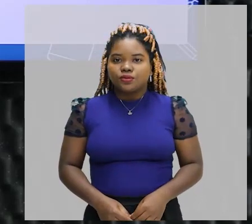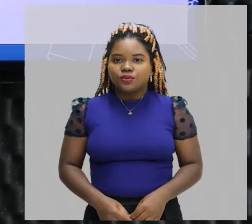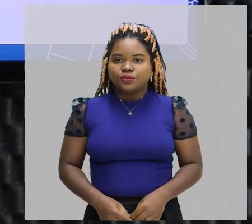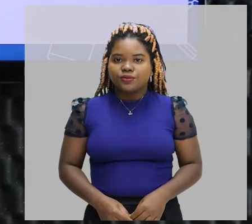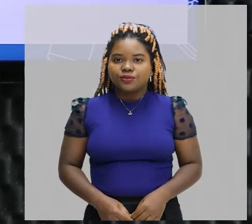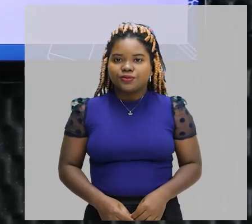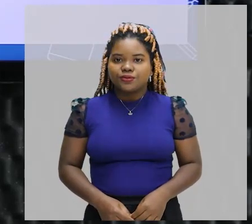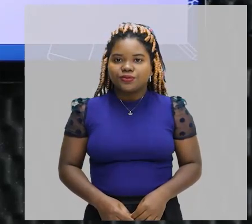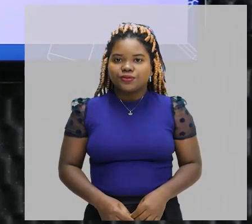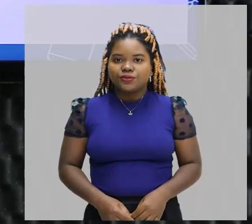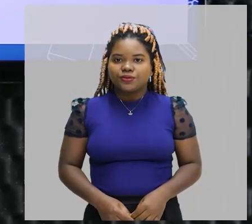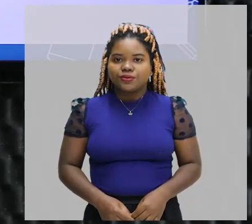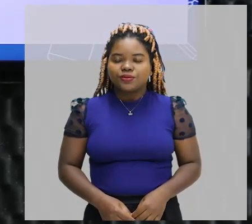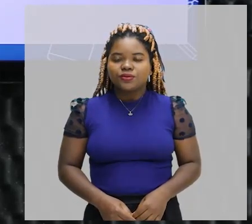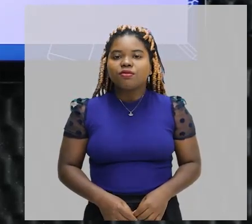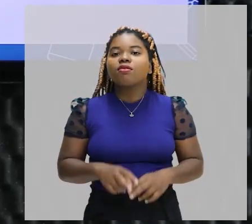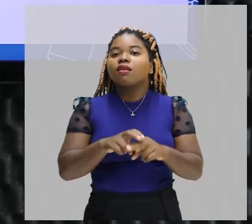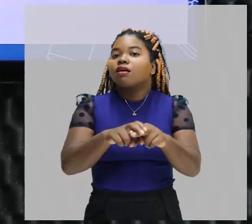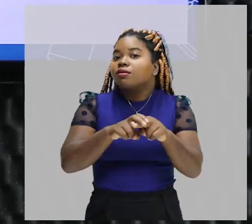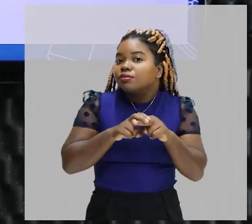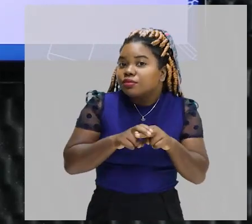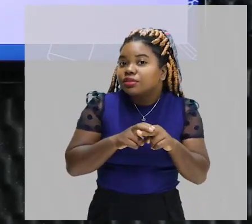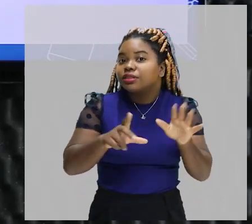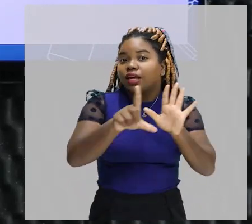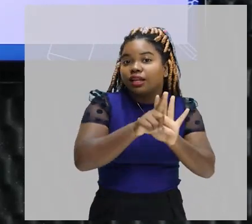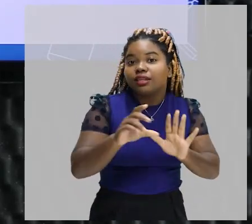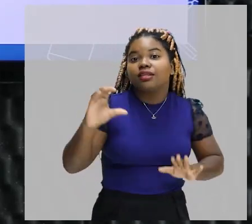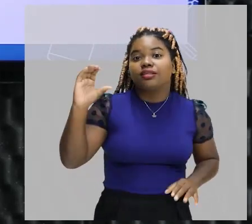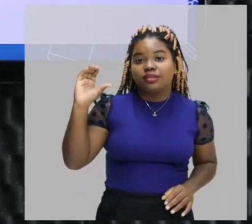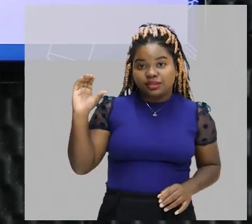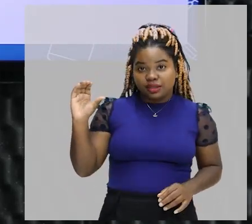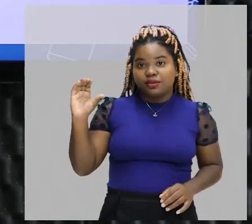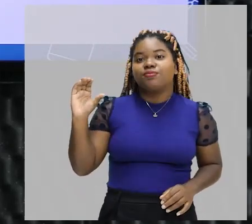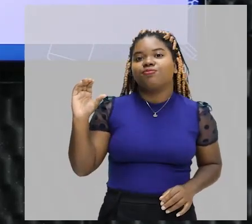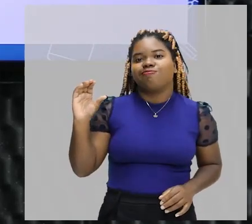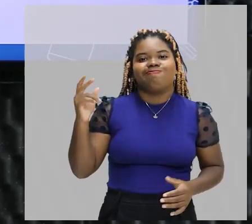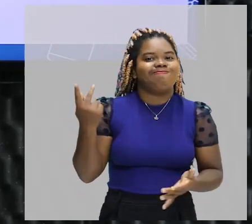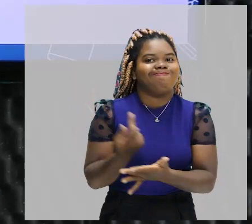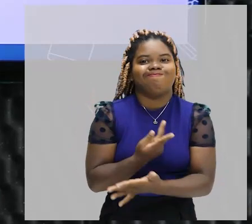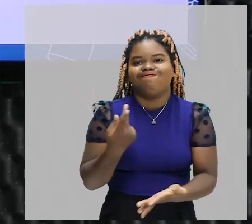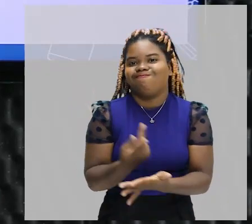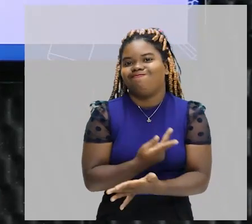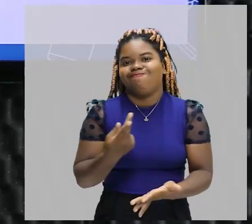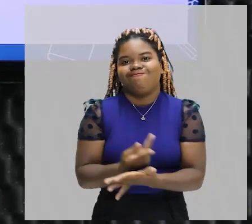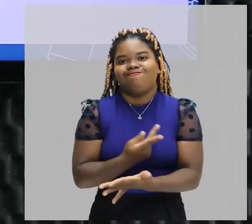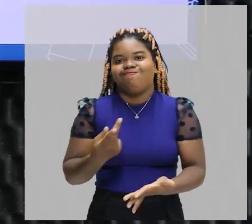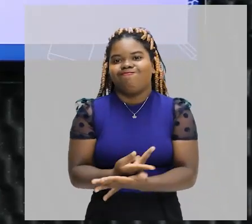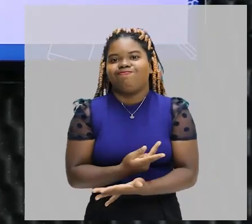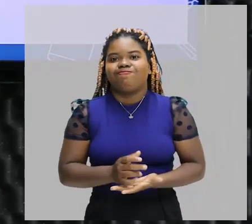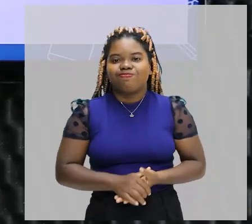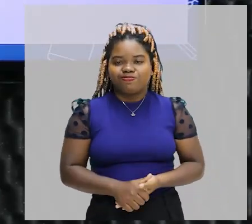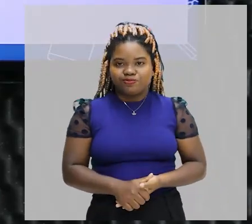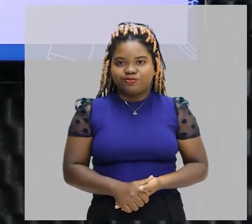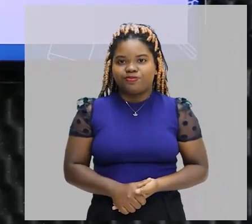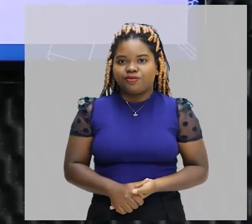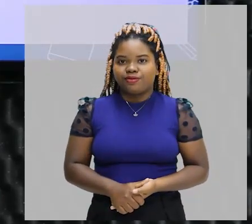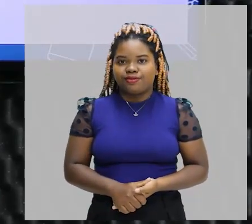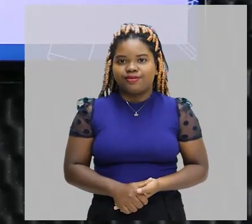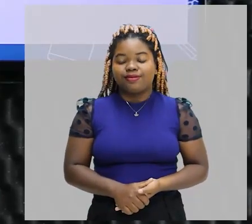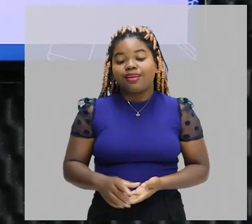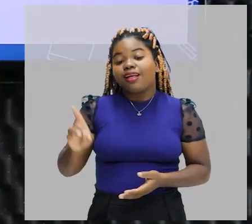3, 2, 1. Por isso, a letra C ela está incorreta, ok? No caso da letra